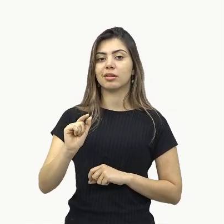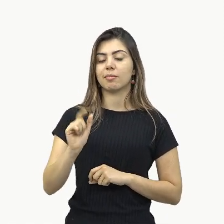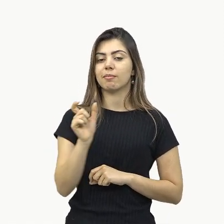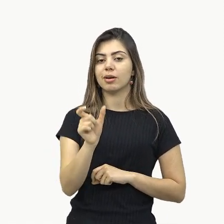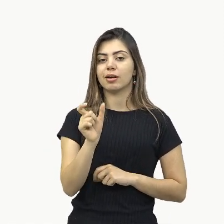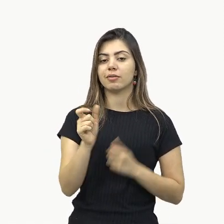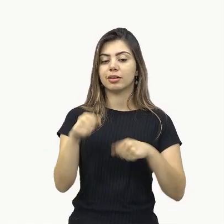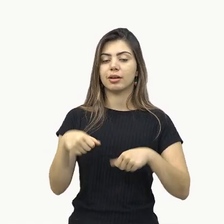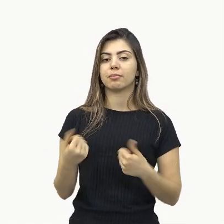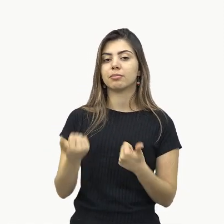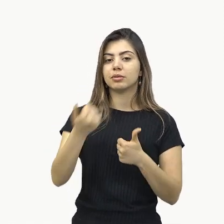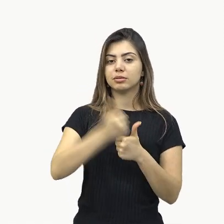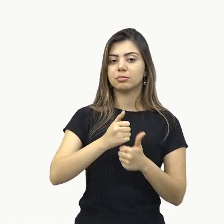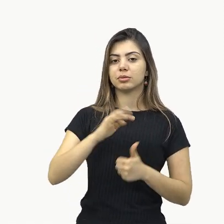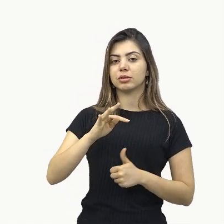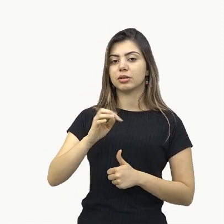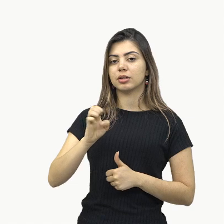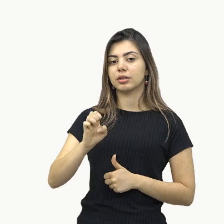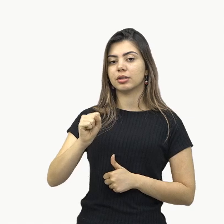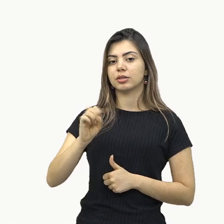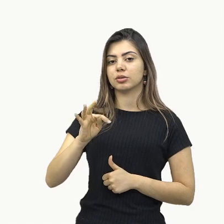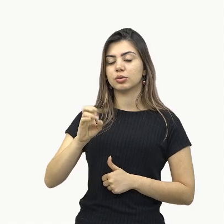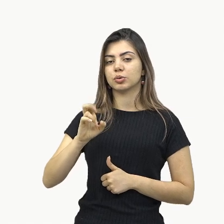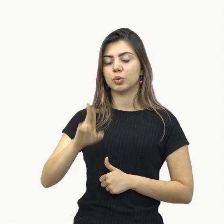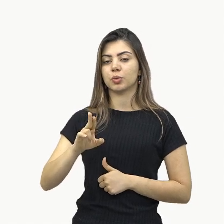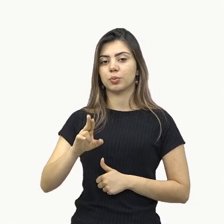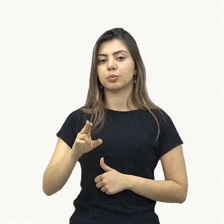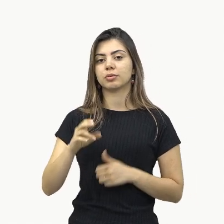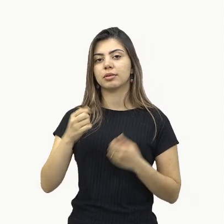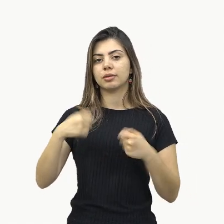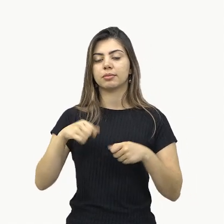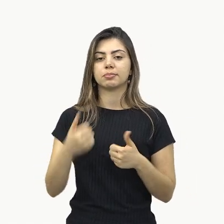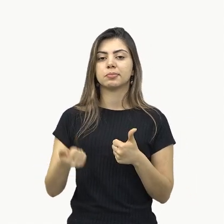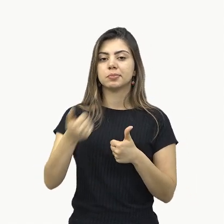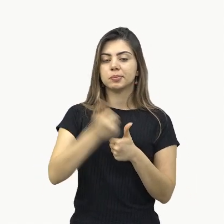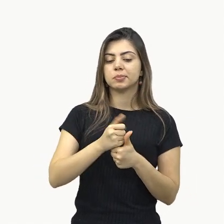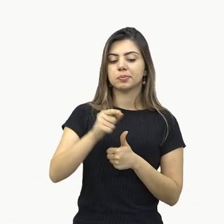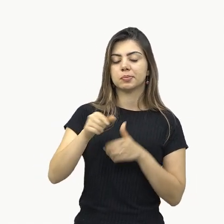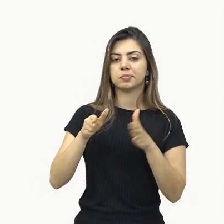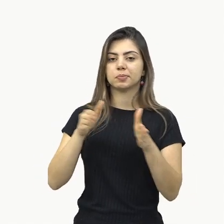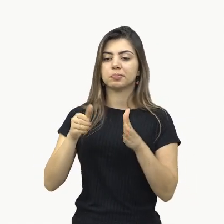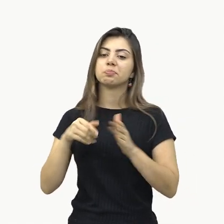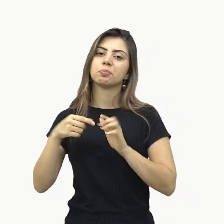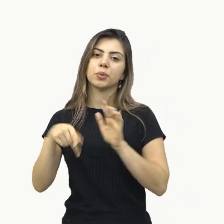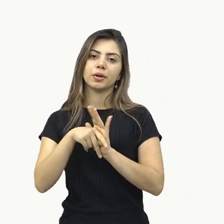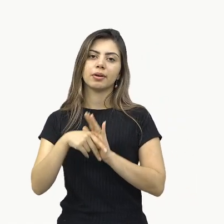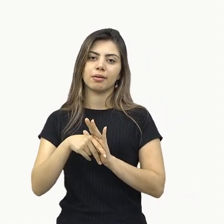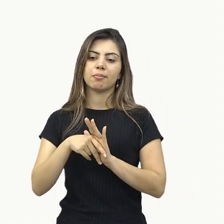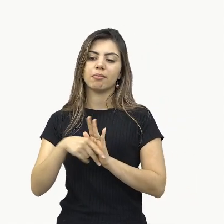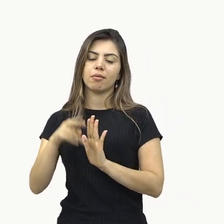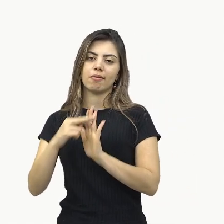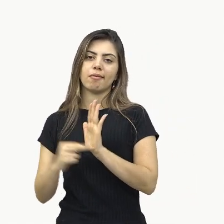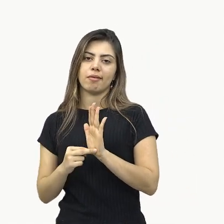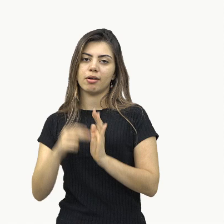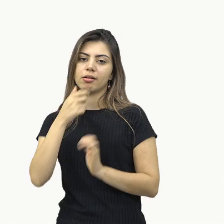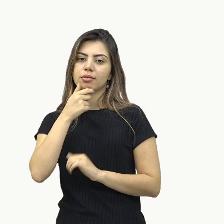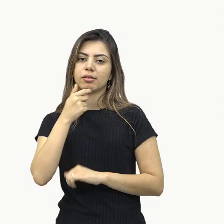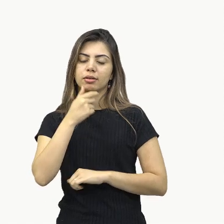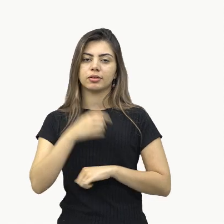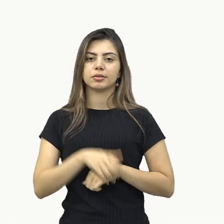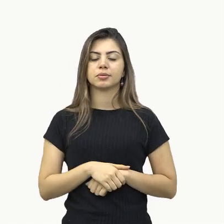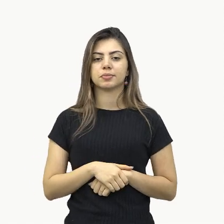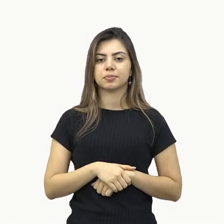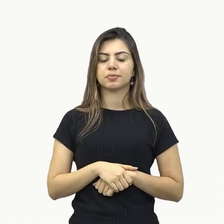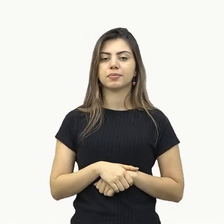idade, tá? Eu estou nos 17 anos de idade, nesse período, né? Nesse intervalo, né? Vamos supor, desde o